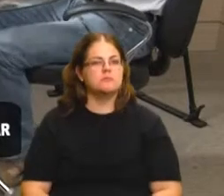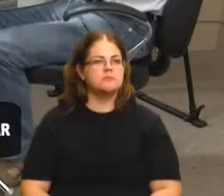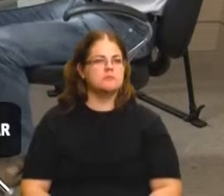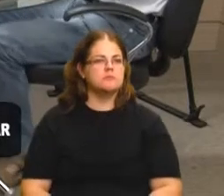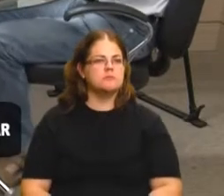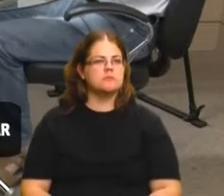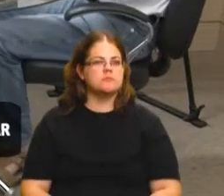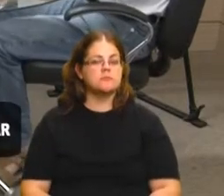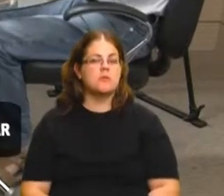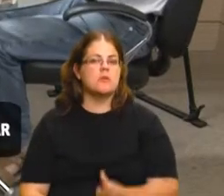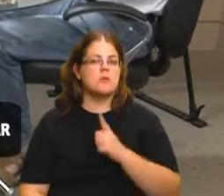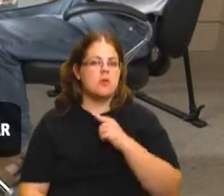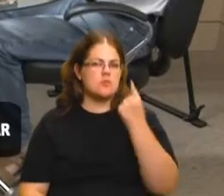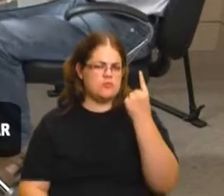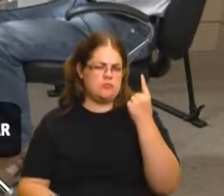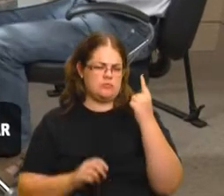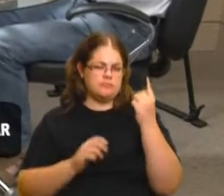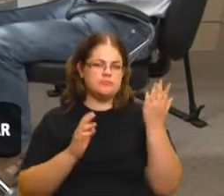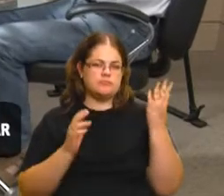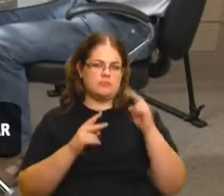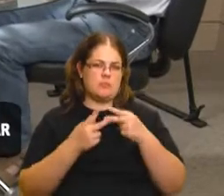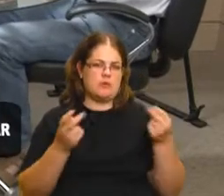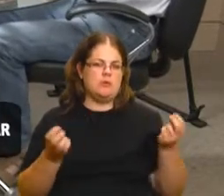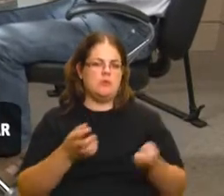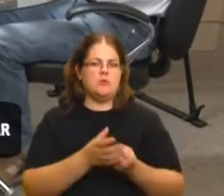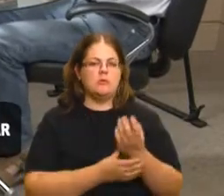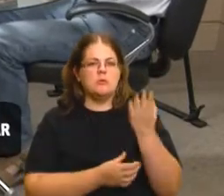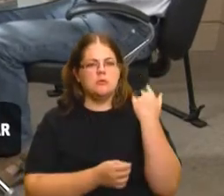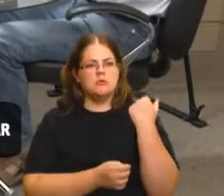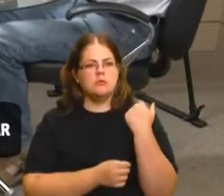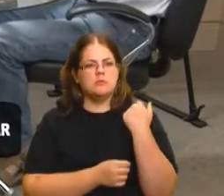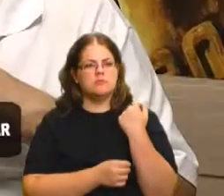dizer. Suponho que, bom, houve um caso